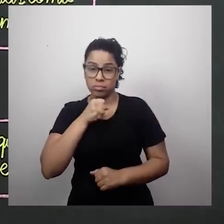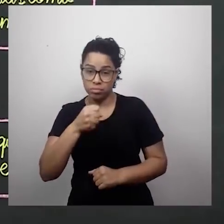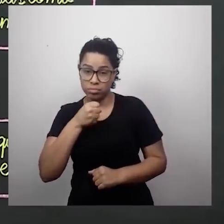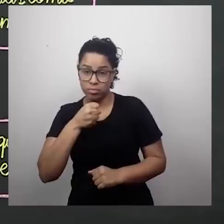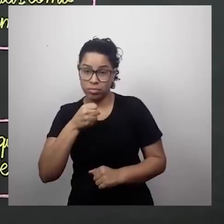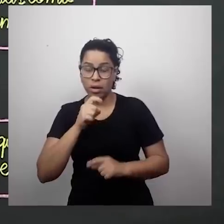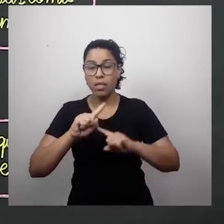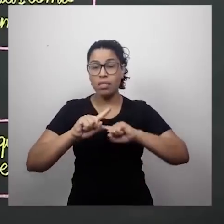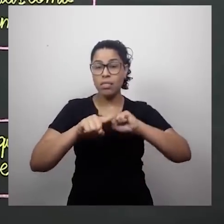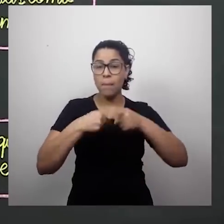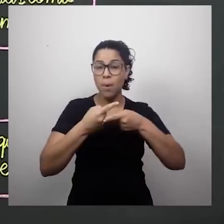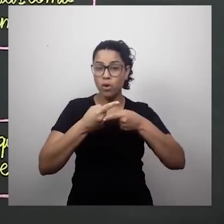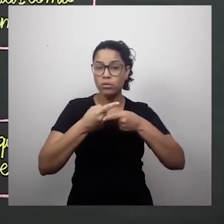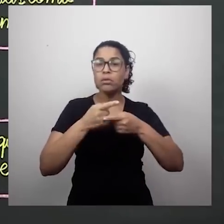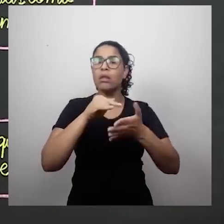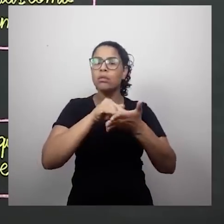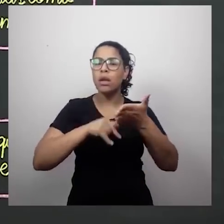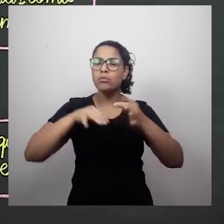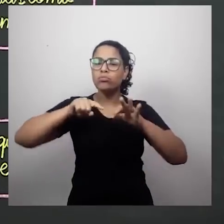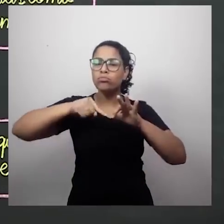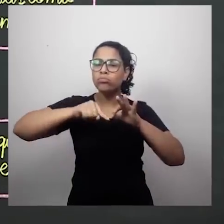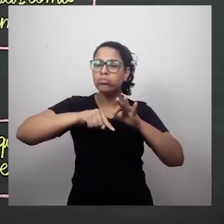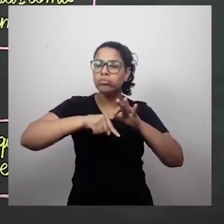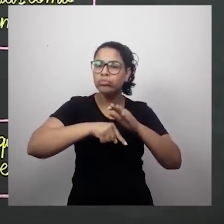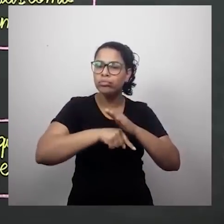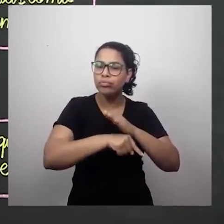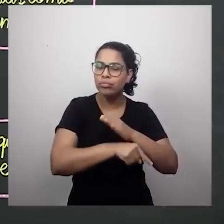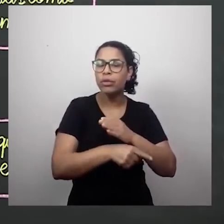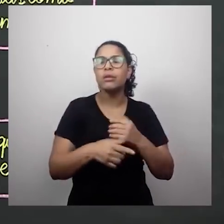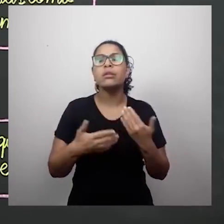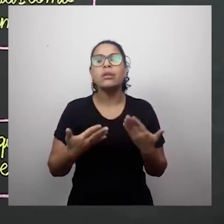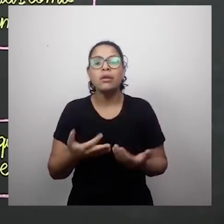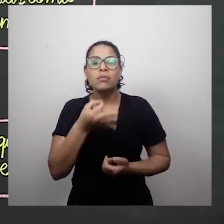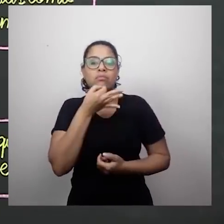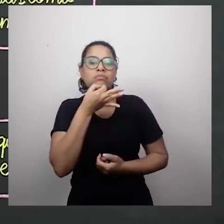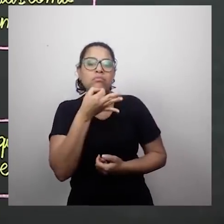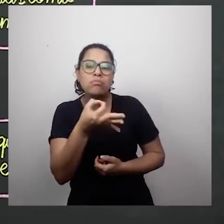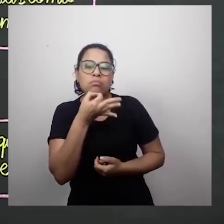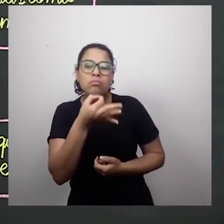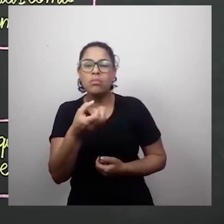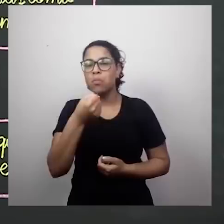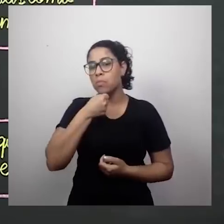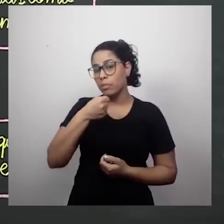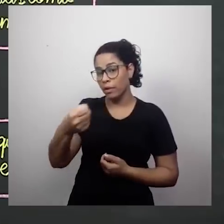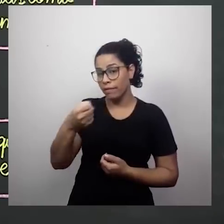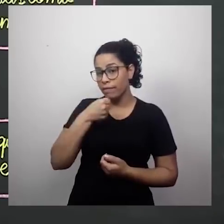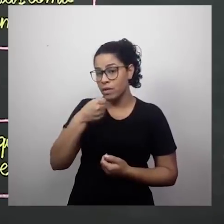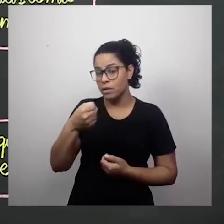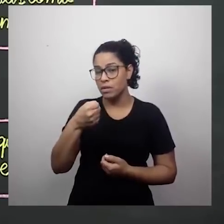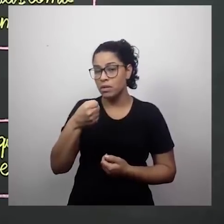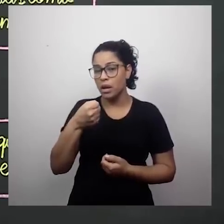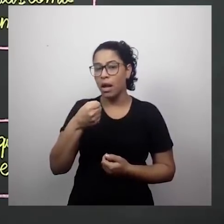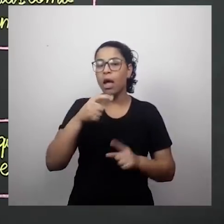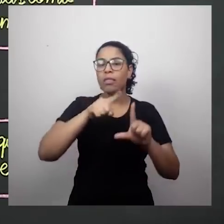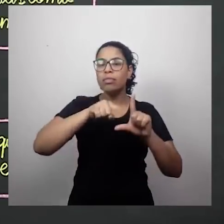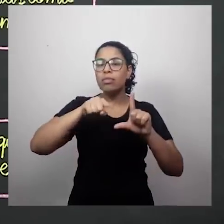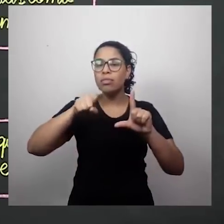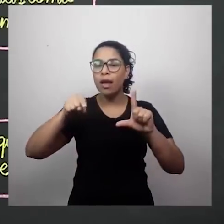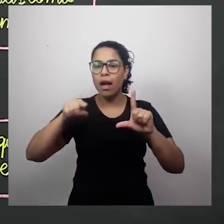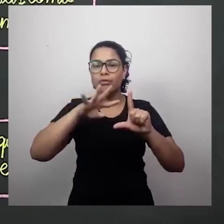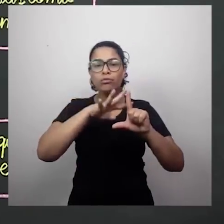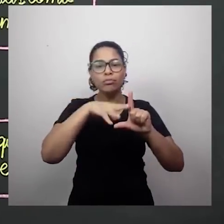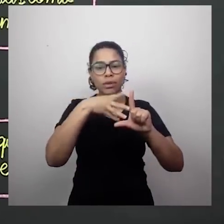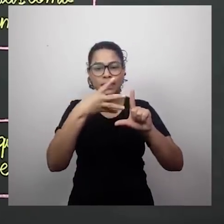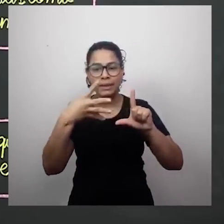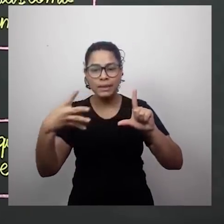e depois começa para valer o aprofundamento, que pode vir por meio de relatos, de entrevistas, de dados estatísticos,